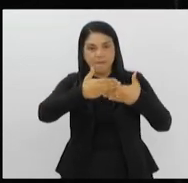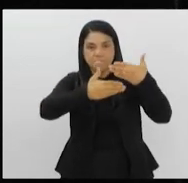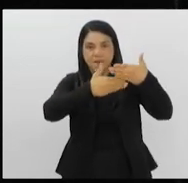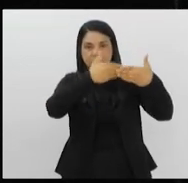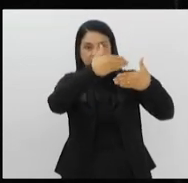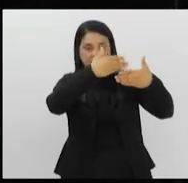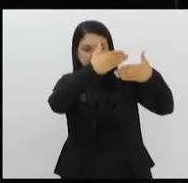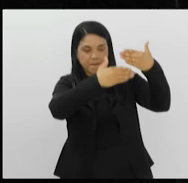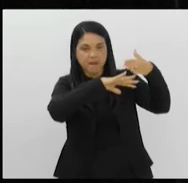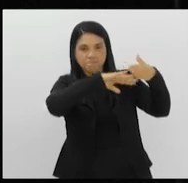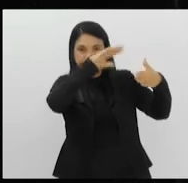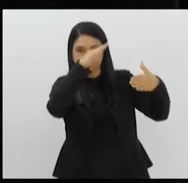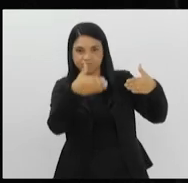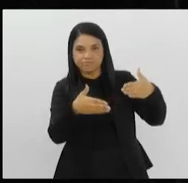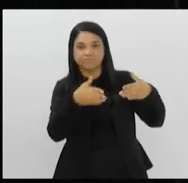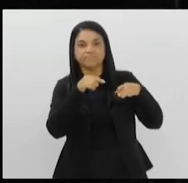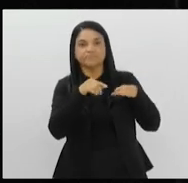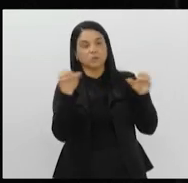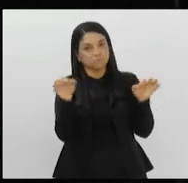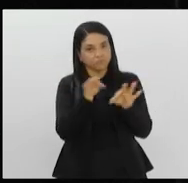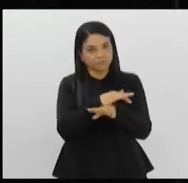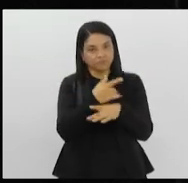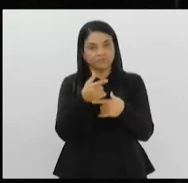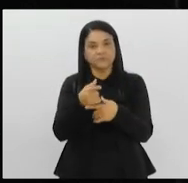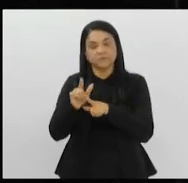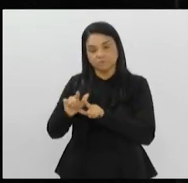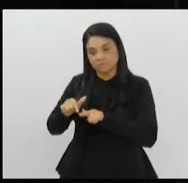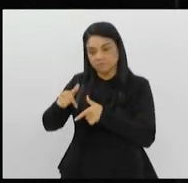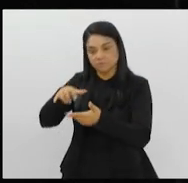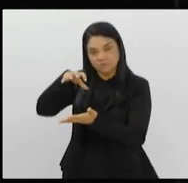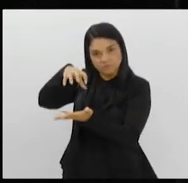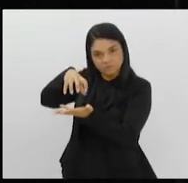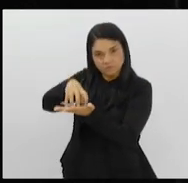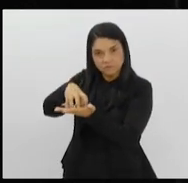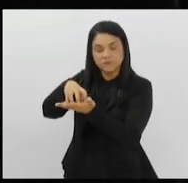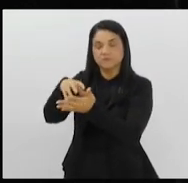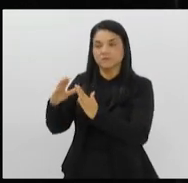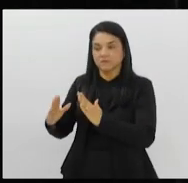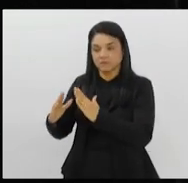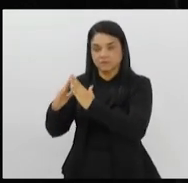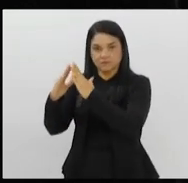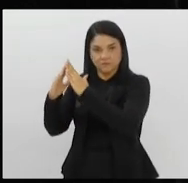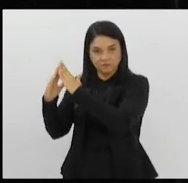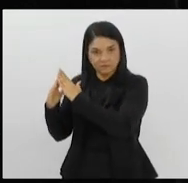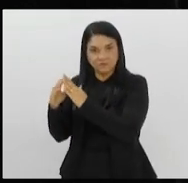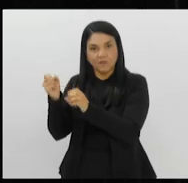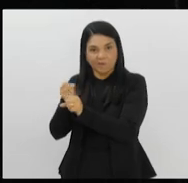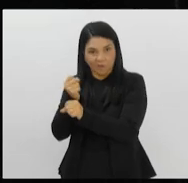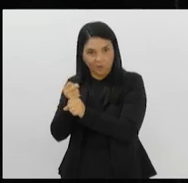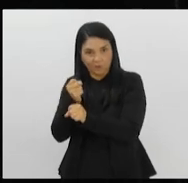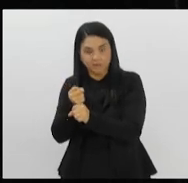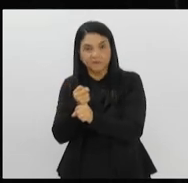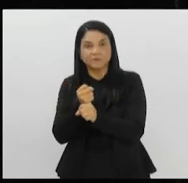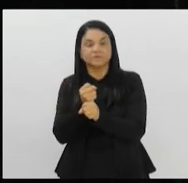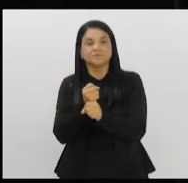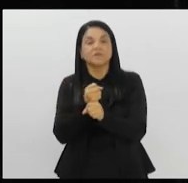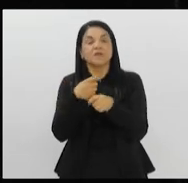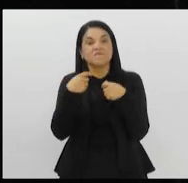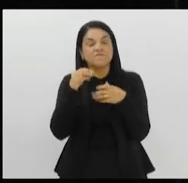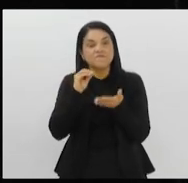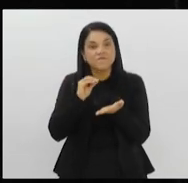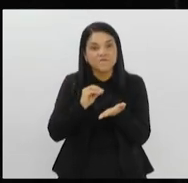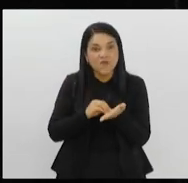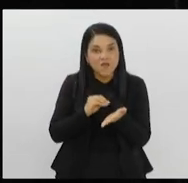né, já concluídas, a execução das unidades habitacionais está sendo feita, mas falta